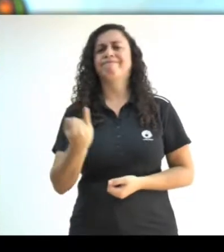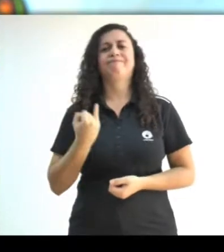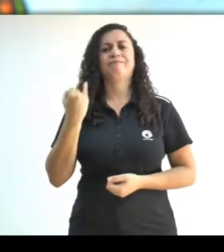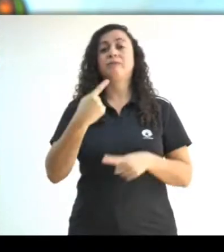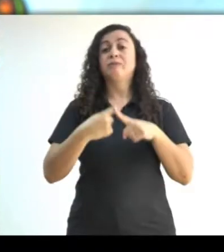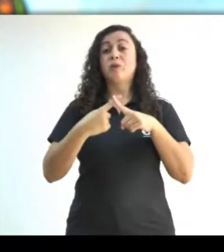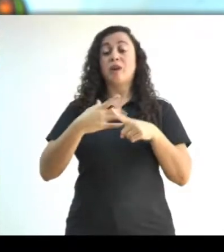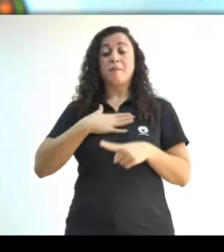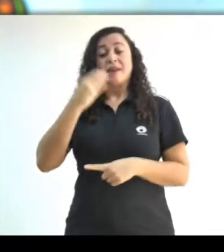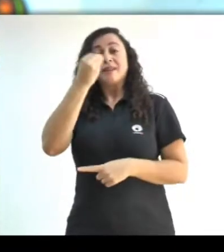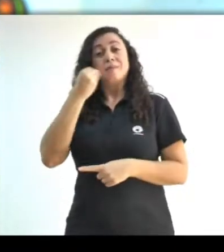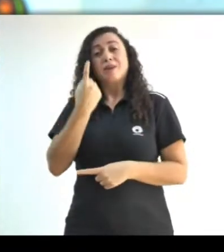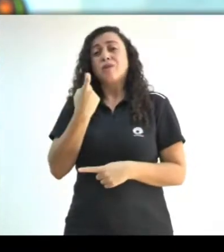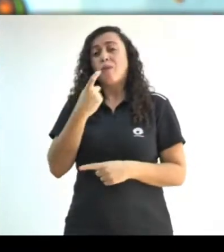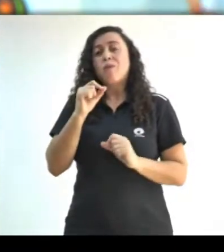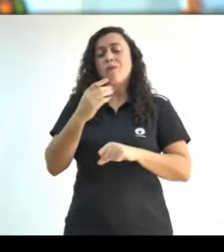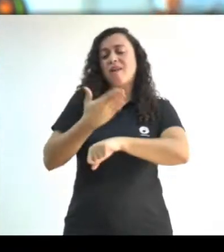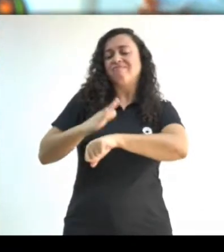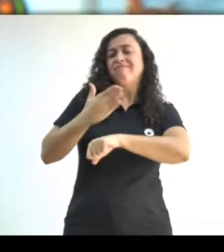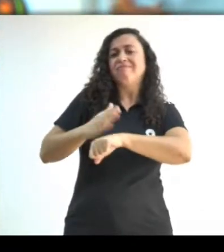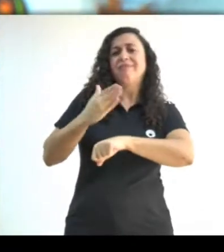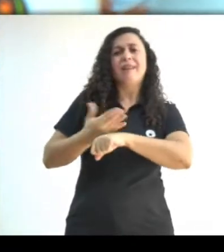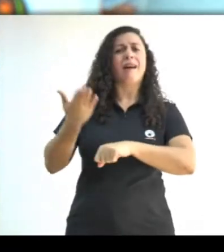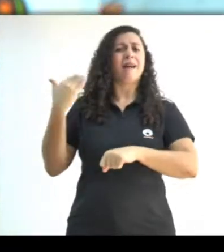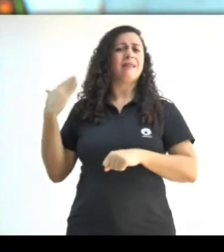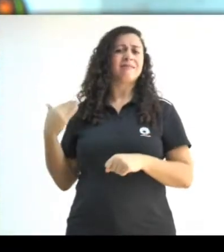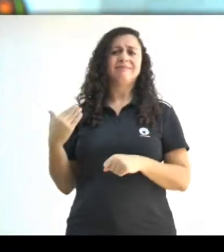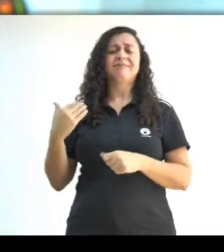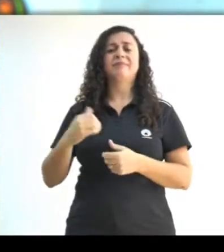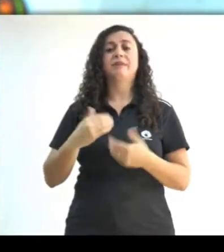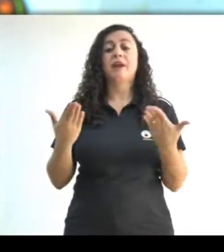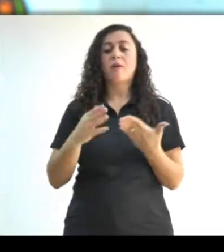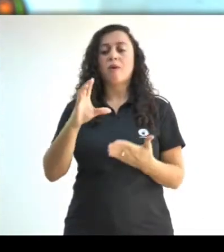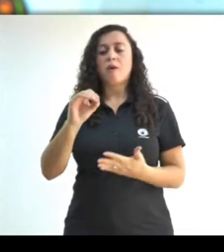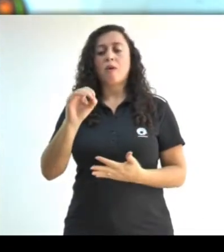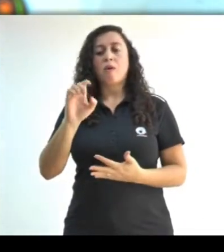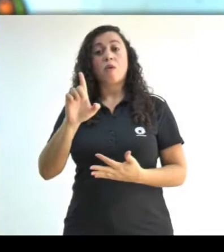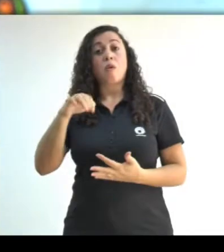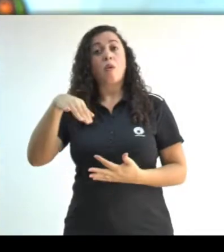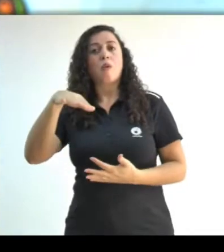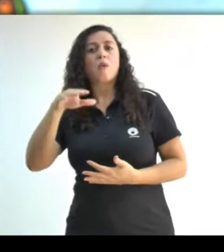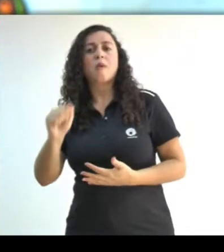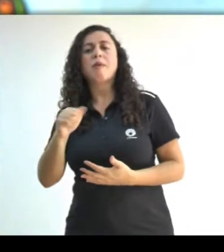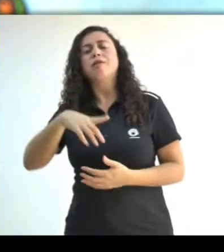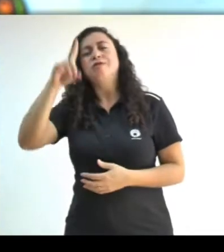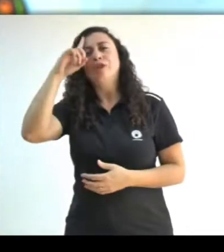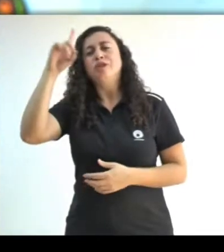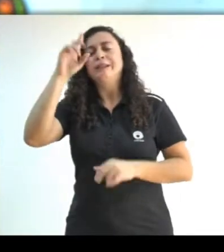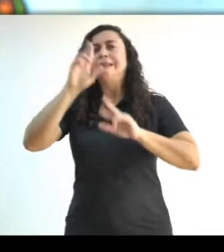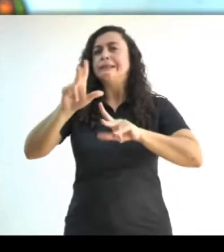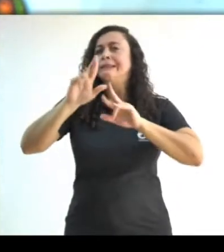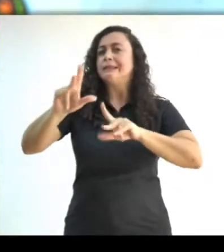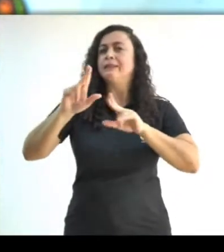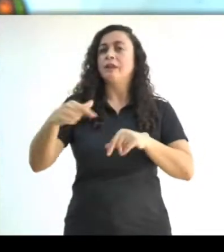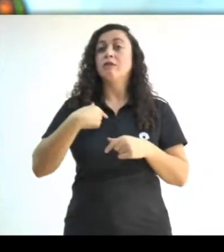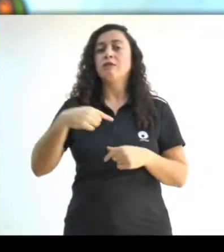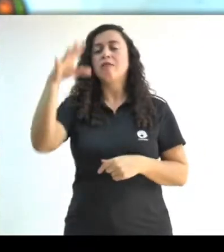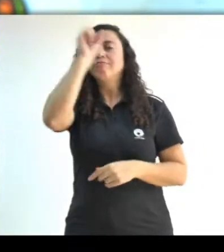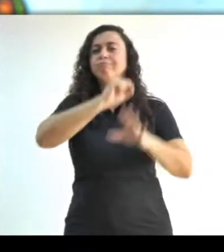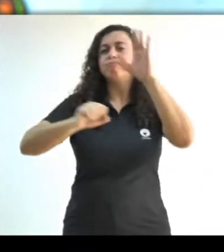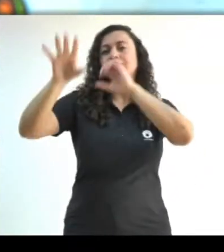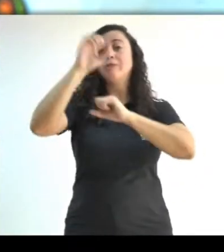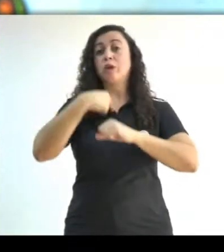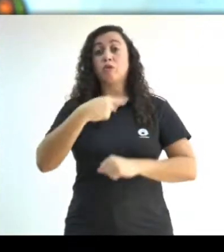como docente que eu tive foi na licenciatura mesmo, no estágio, e aqui no Colmeia, cada dia é um dia diferente como professor. Então